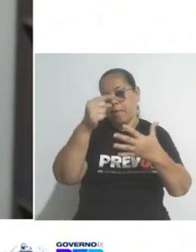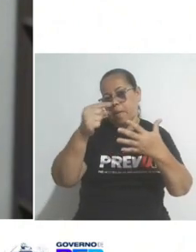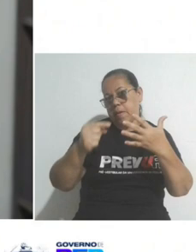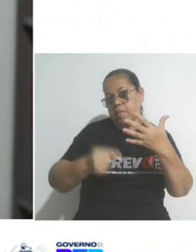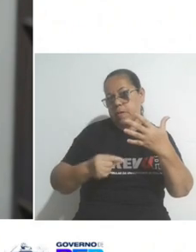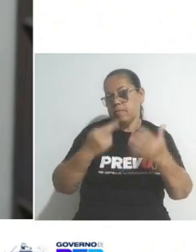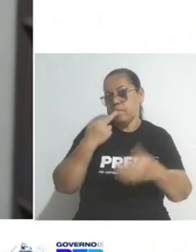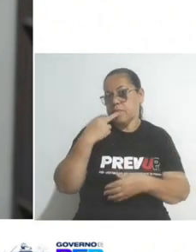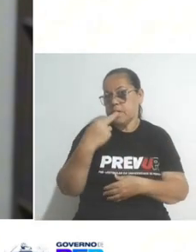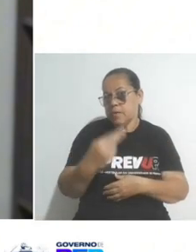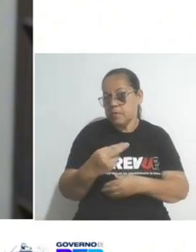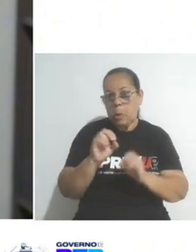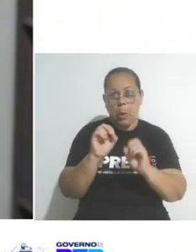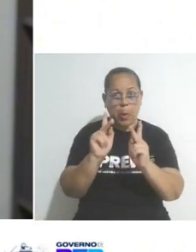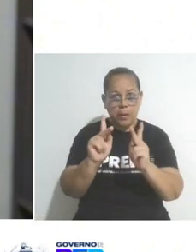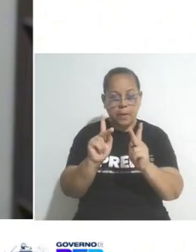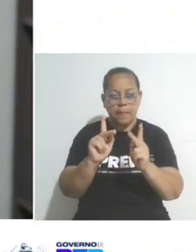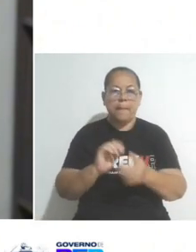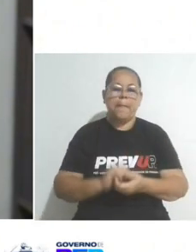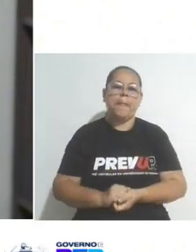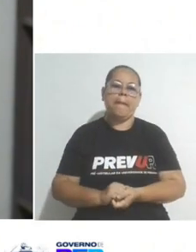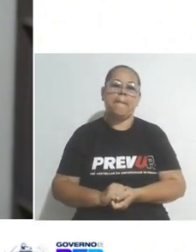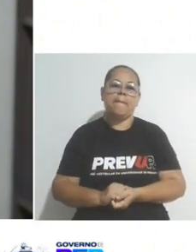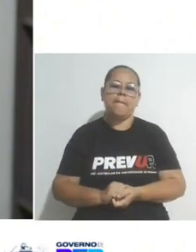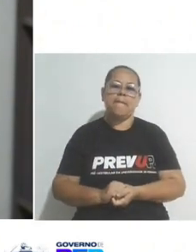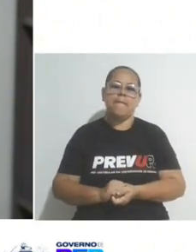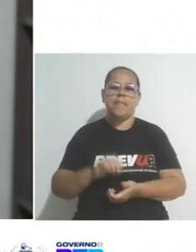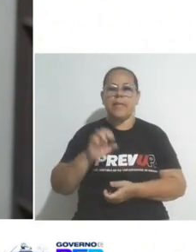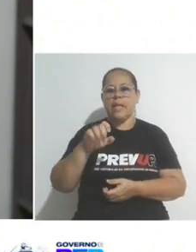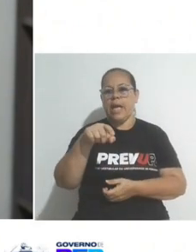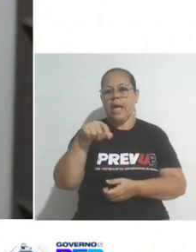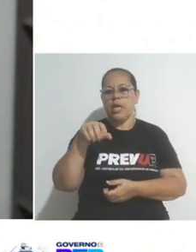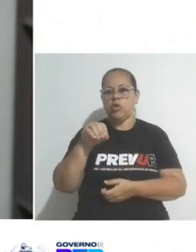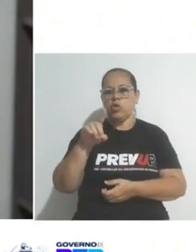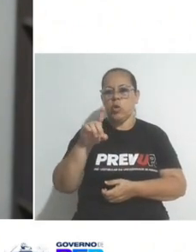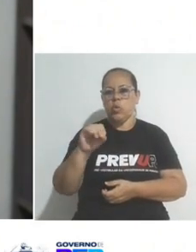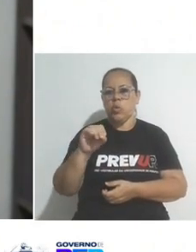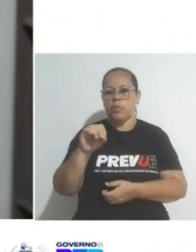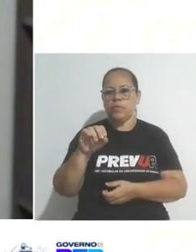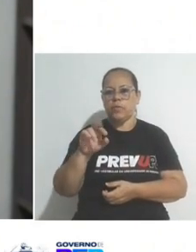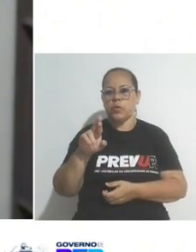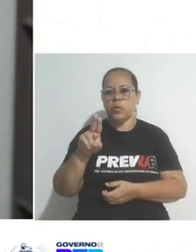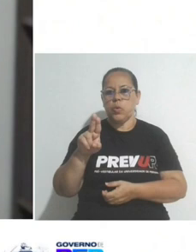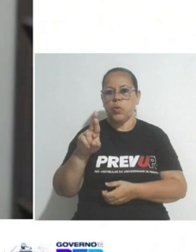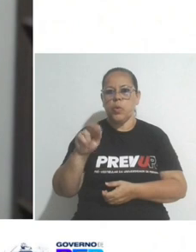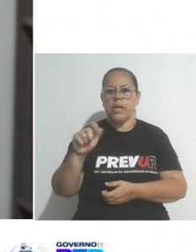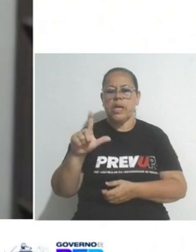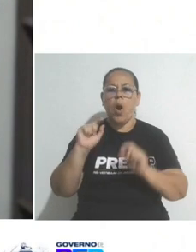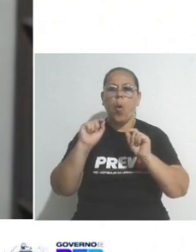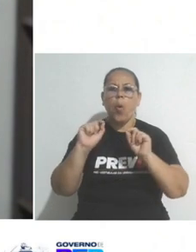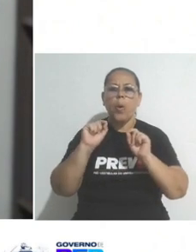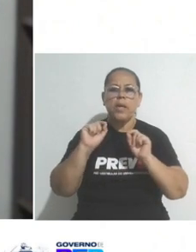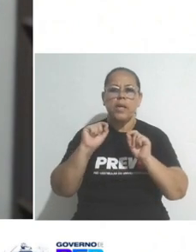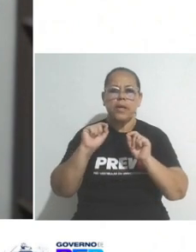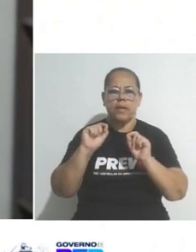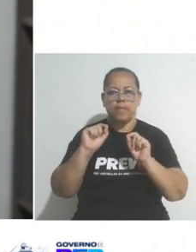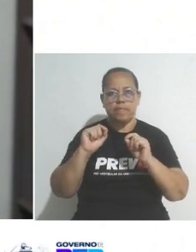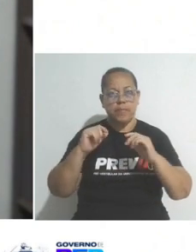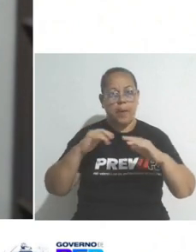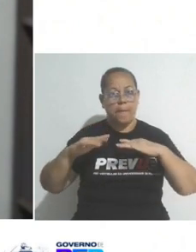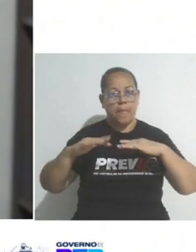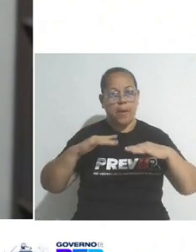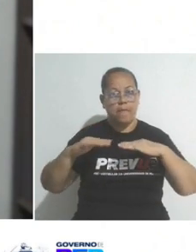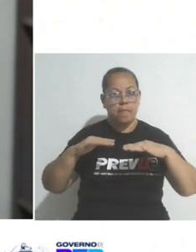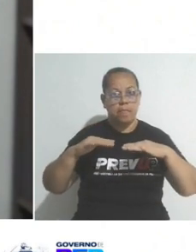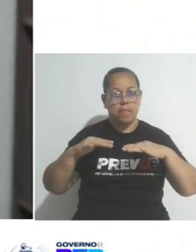de resposta ok êxodo rural que é um êxodo rural o êxodo rural é um movimento de